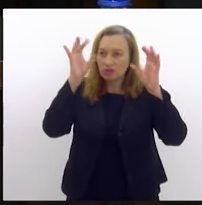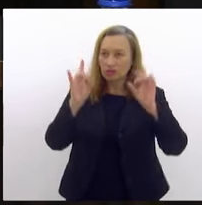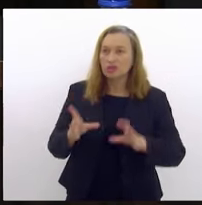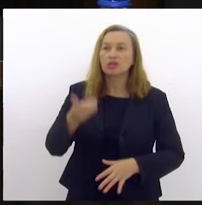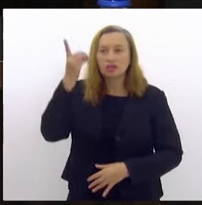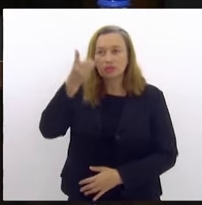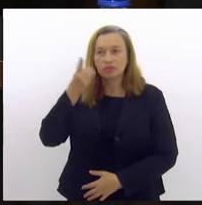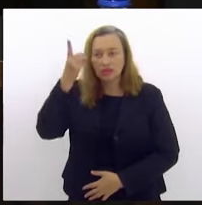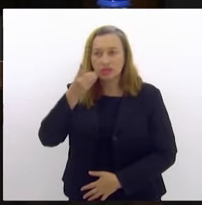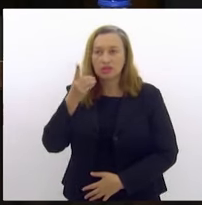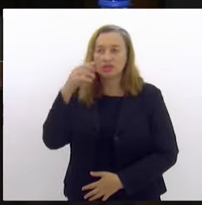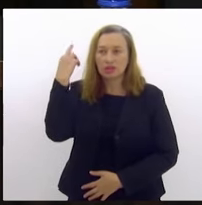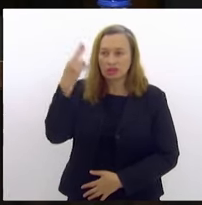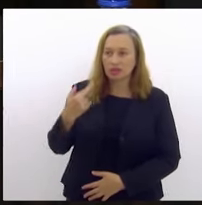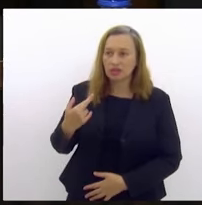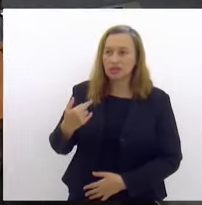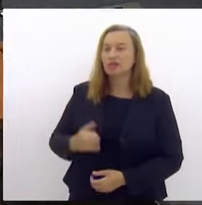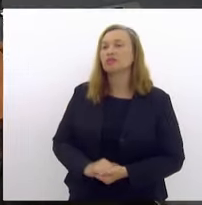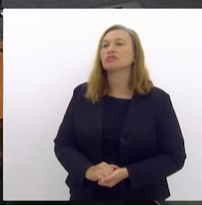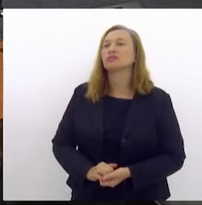deputada Renata Souza.